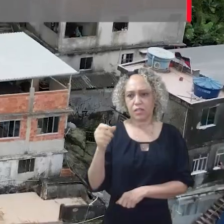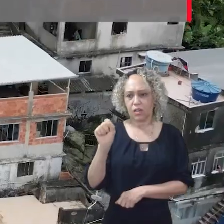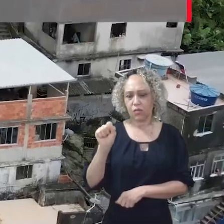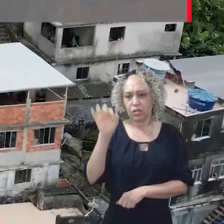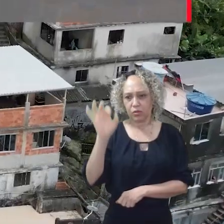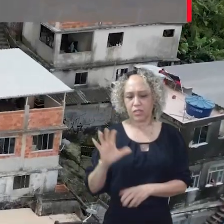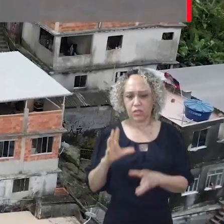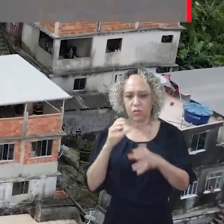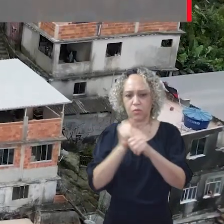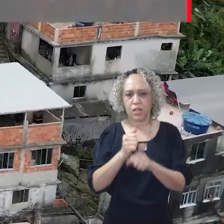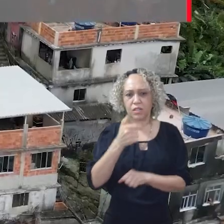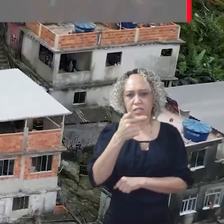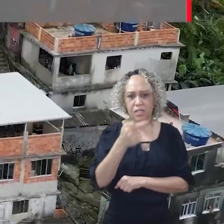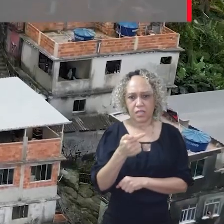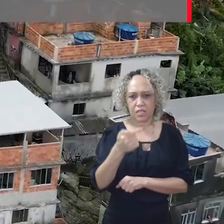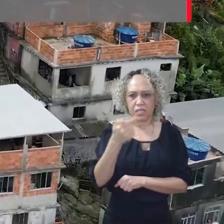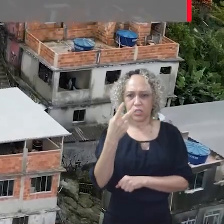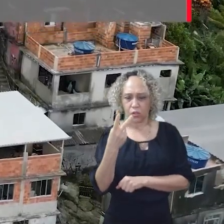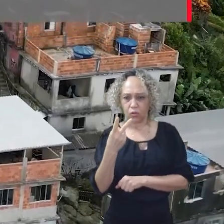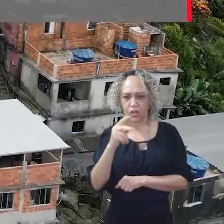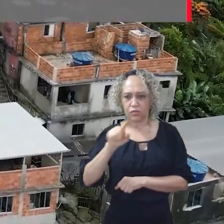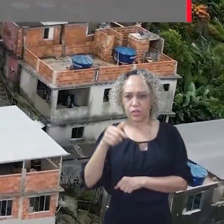56,8%. Somados, alcançam